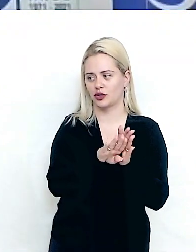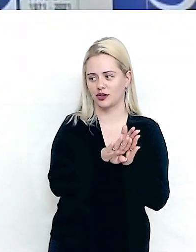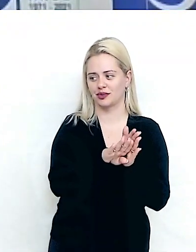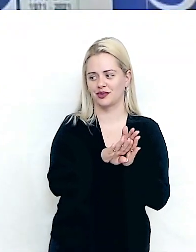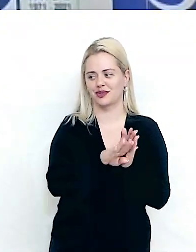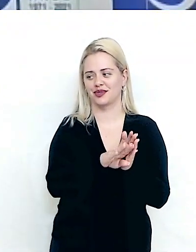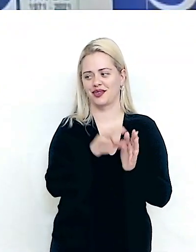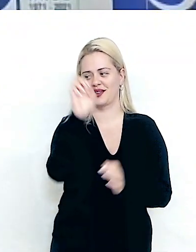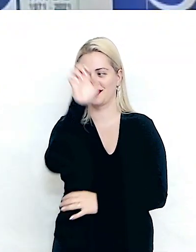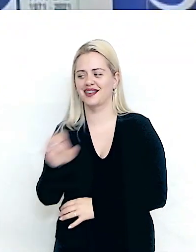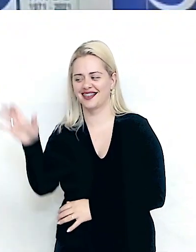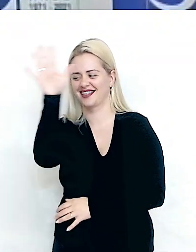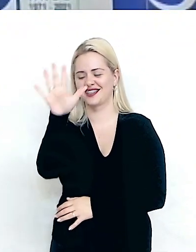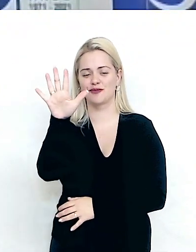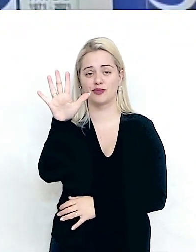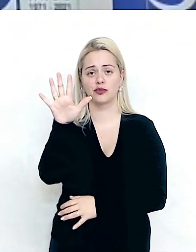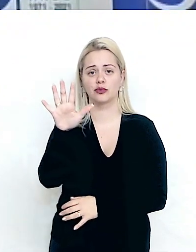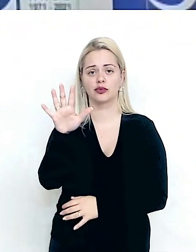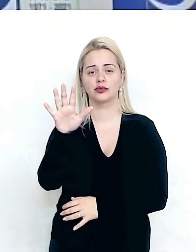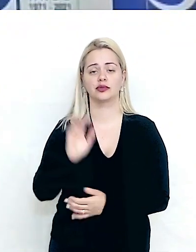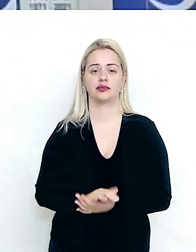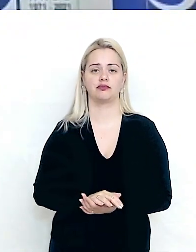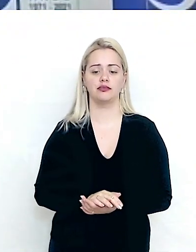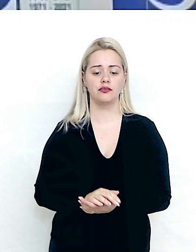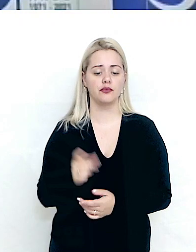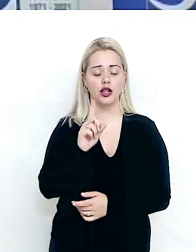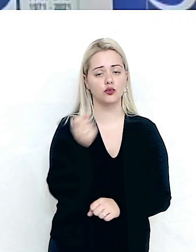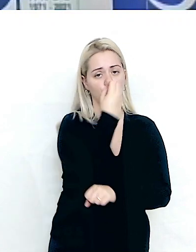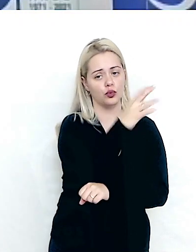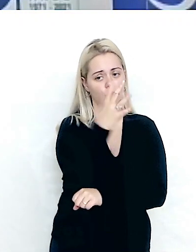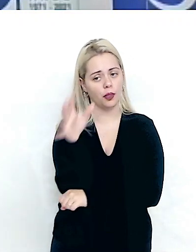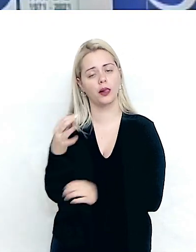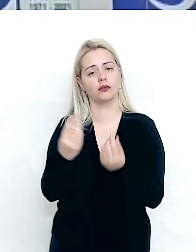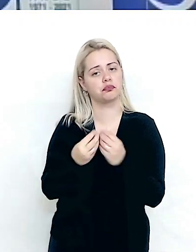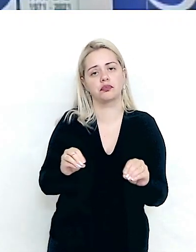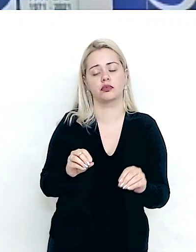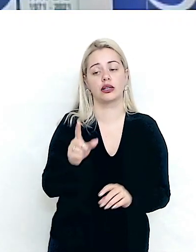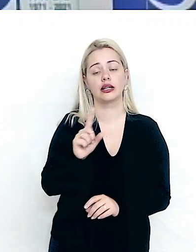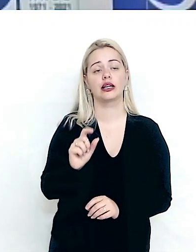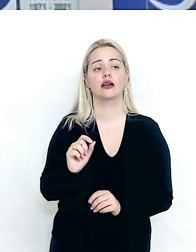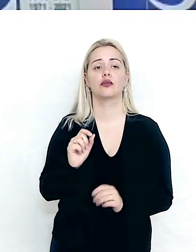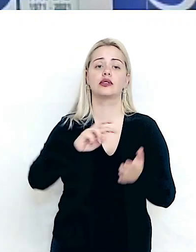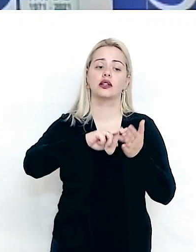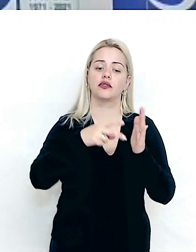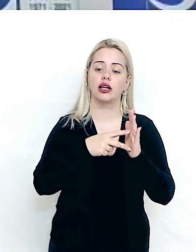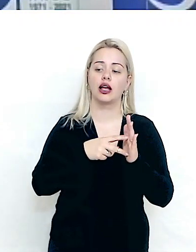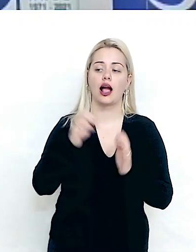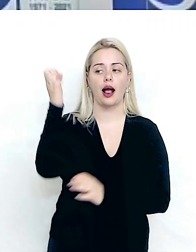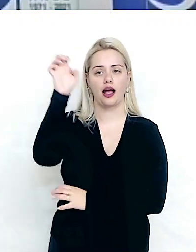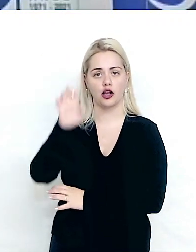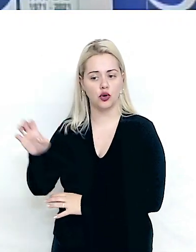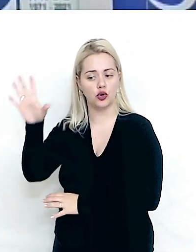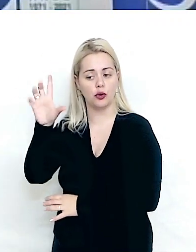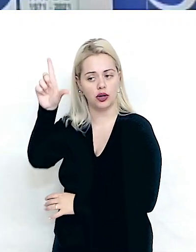criticada, não é soja vinda da Amazônia. O que significa que se a Europa reduzir o seu grau de consumo de